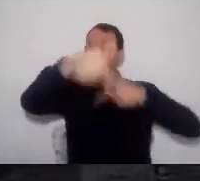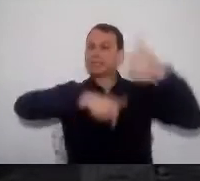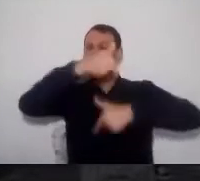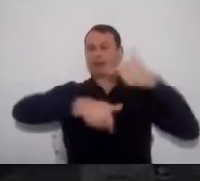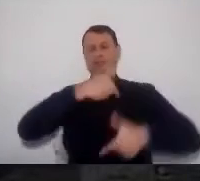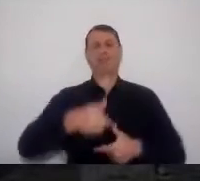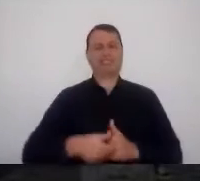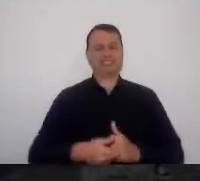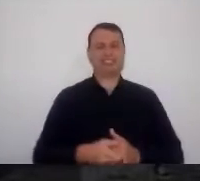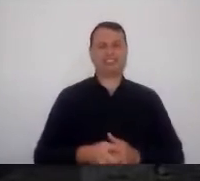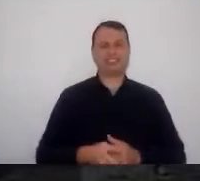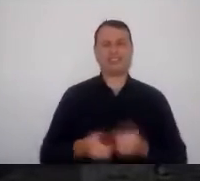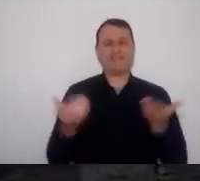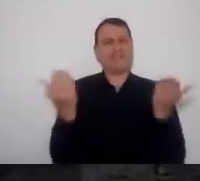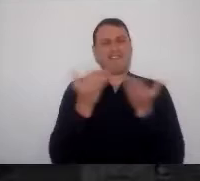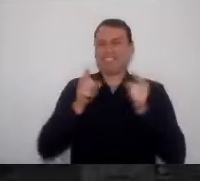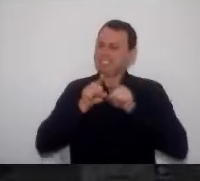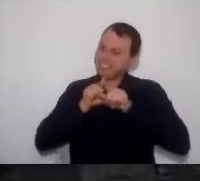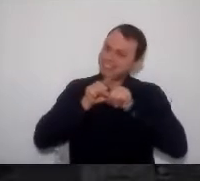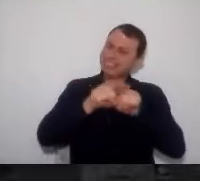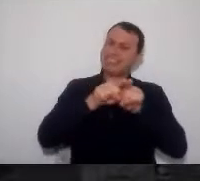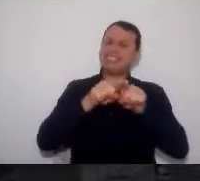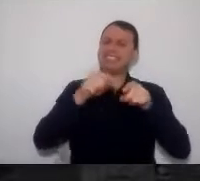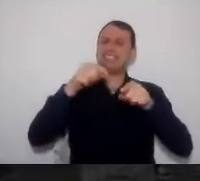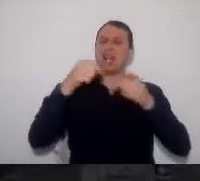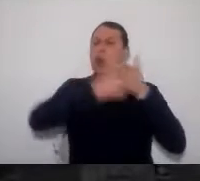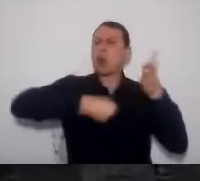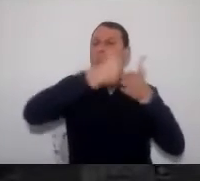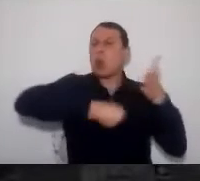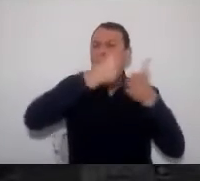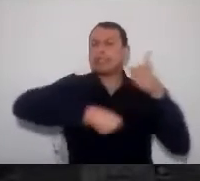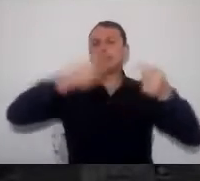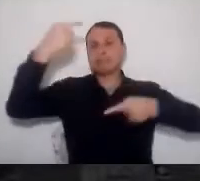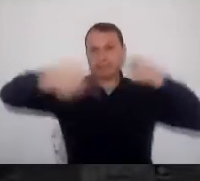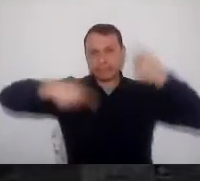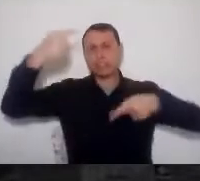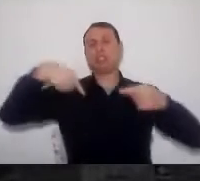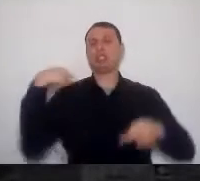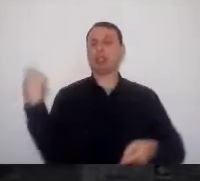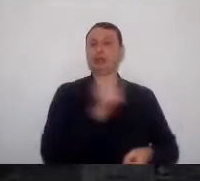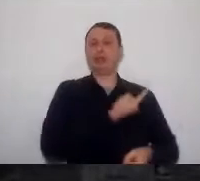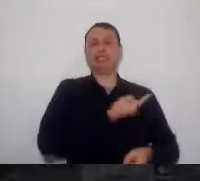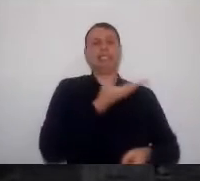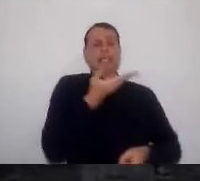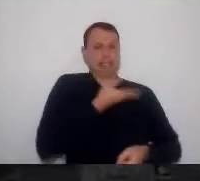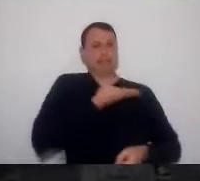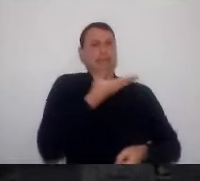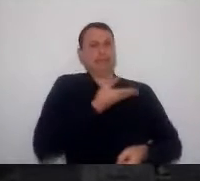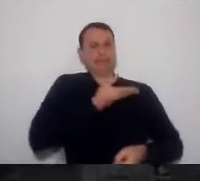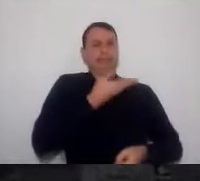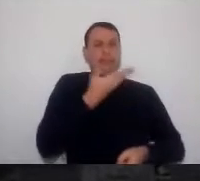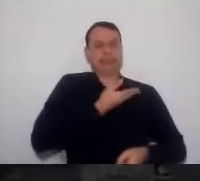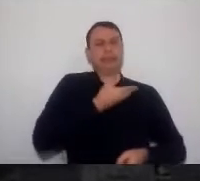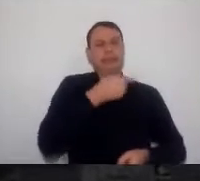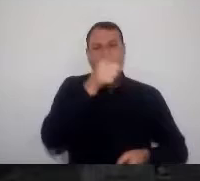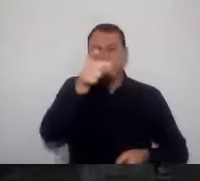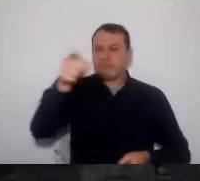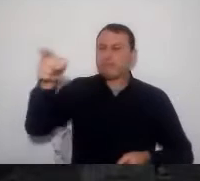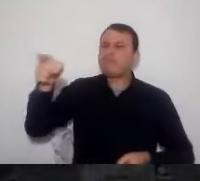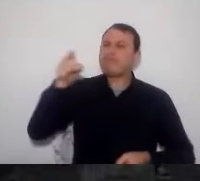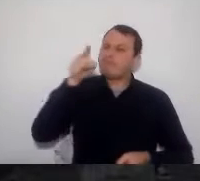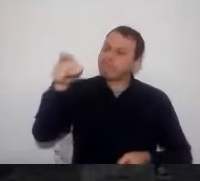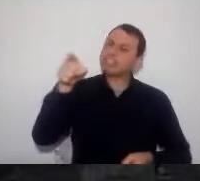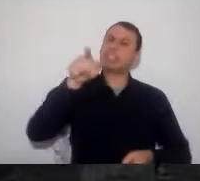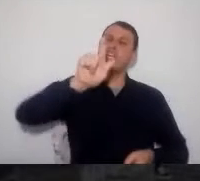do que companheiros de lutas políticas, nós somos amigos. É assim que eu considero você, a Gilce e os camaradas